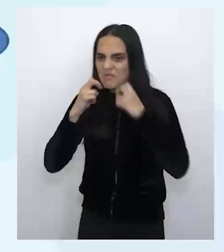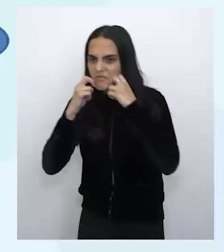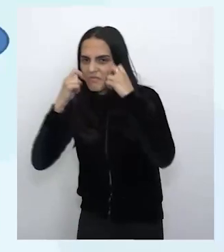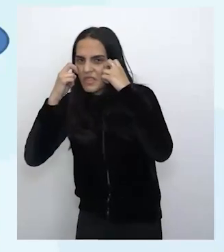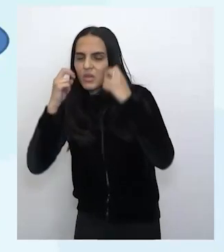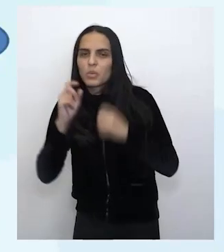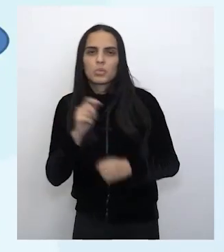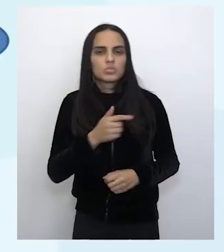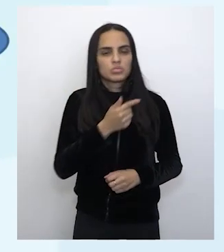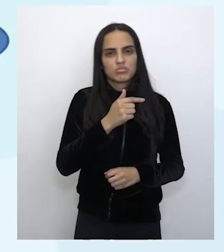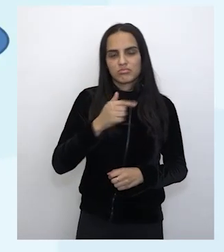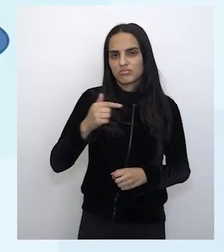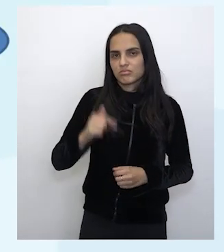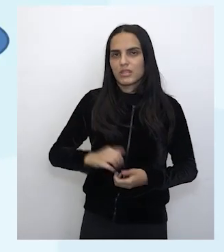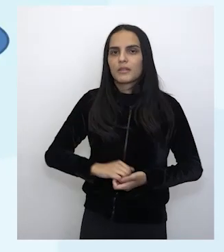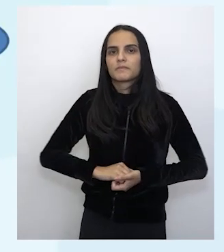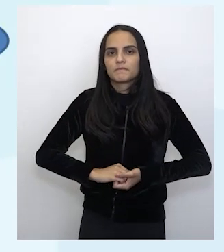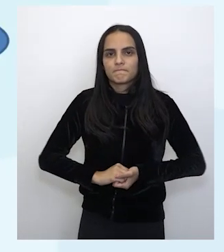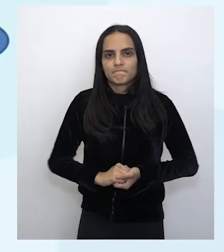Nunca.